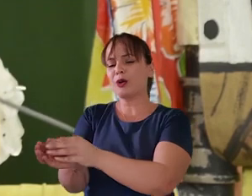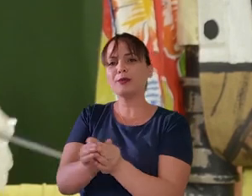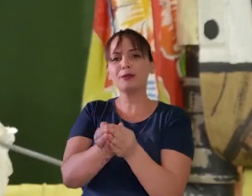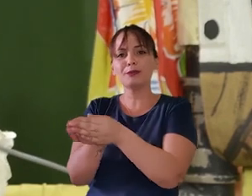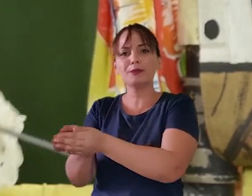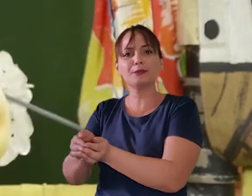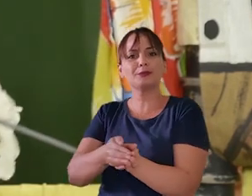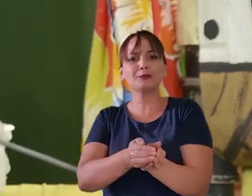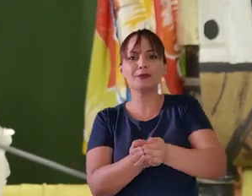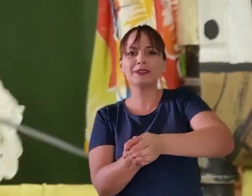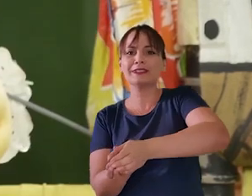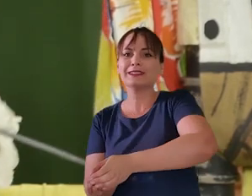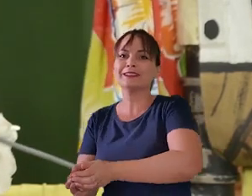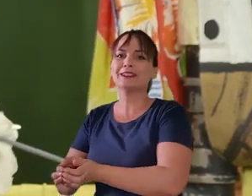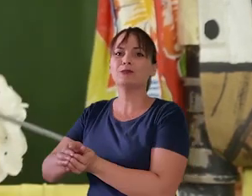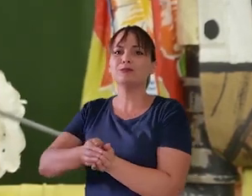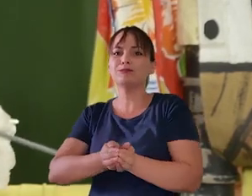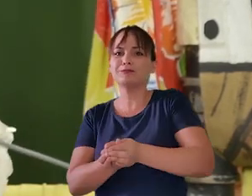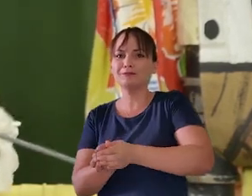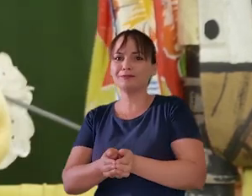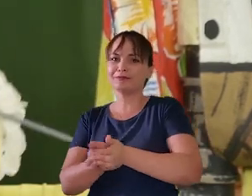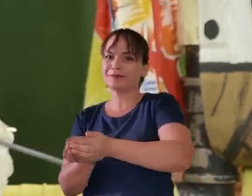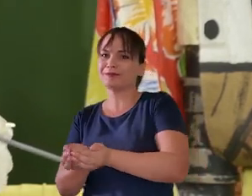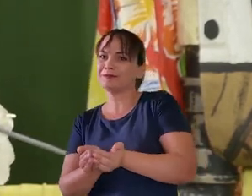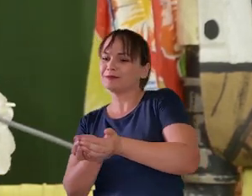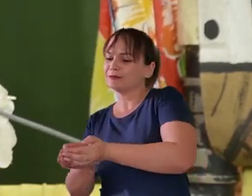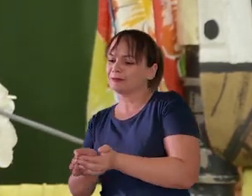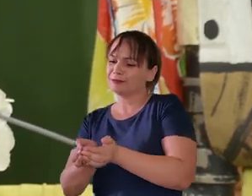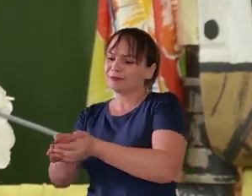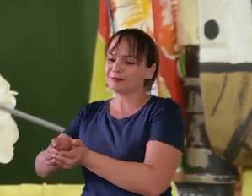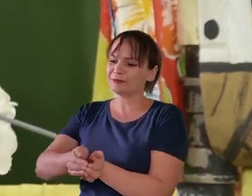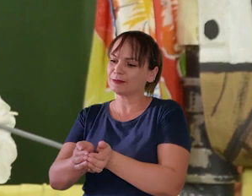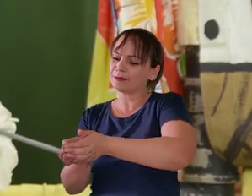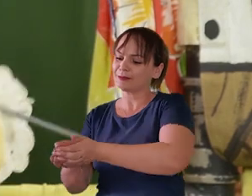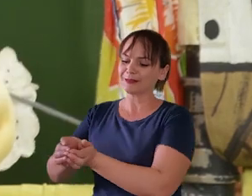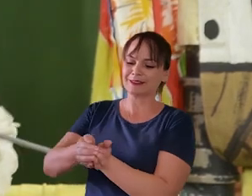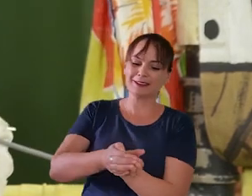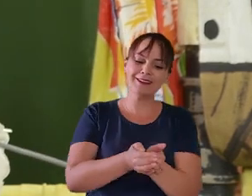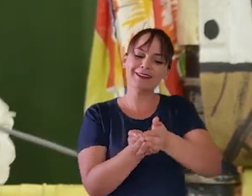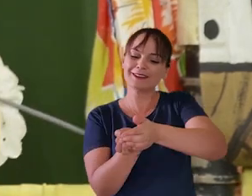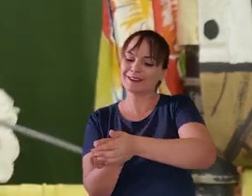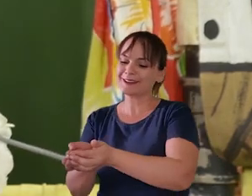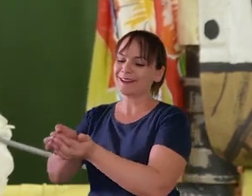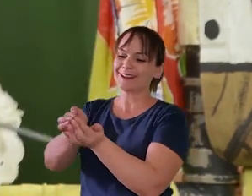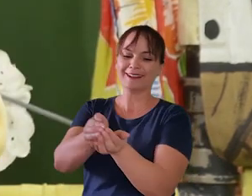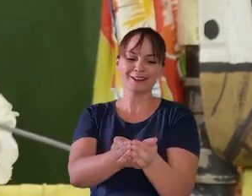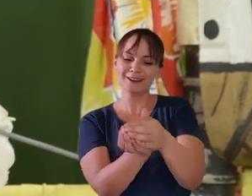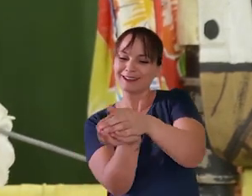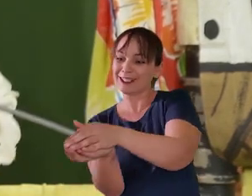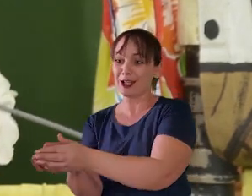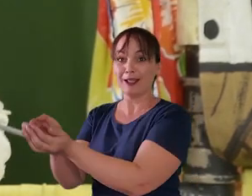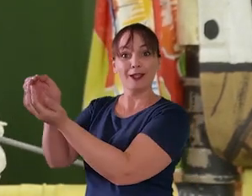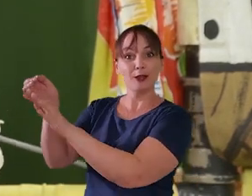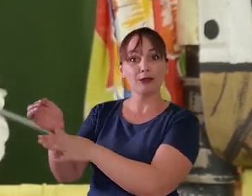minha canoa, no mar vai navegar. Canoa, minha